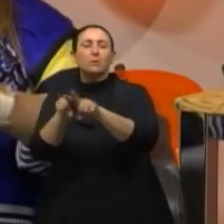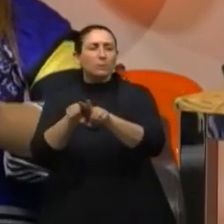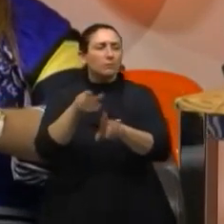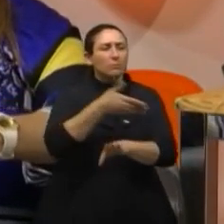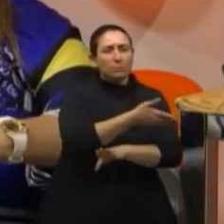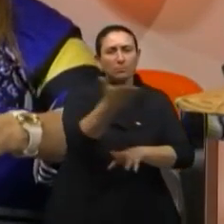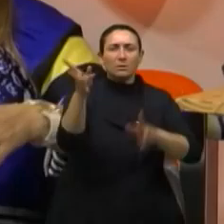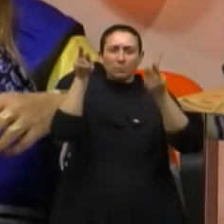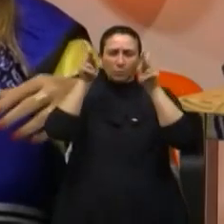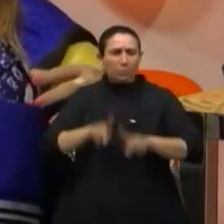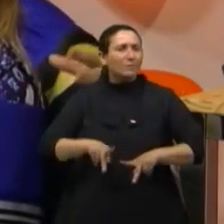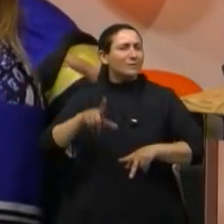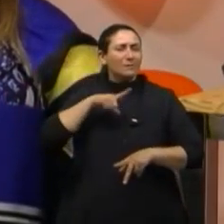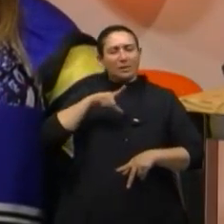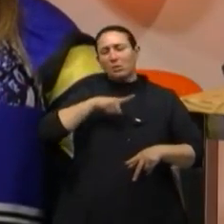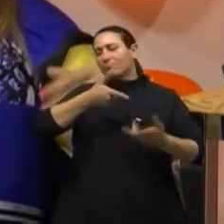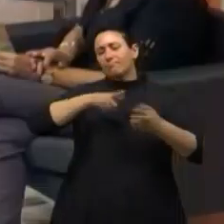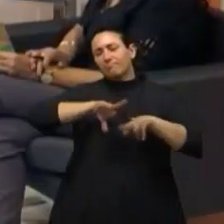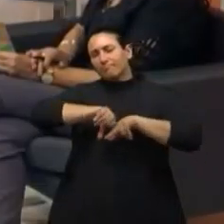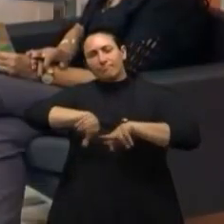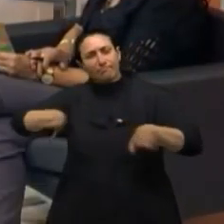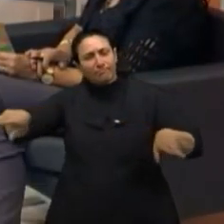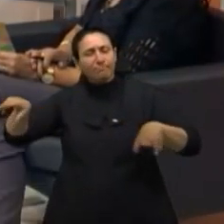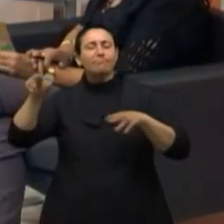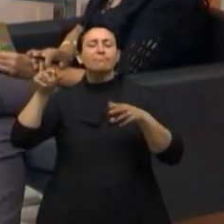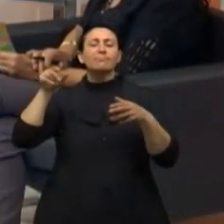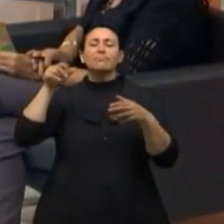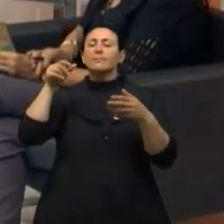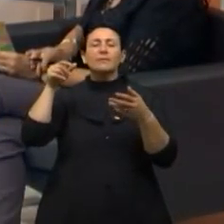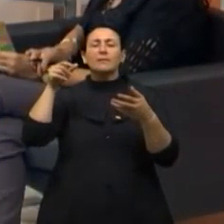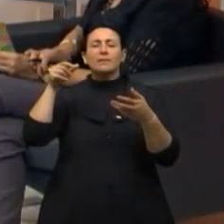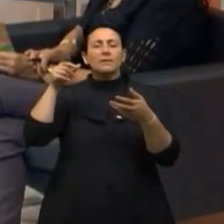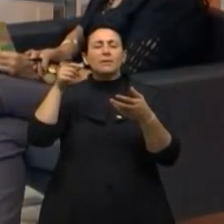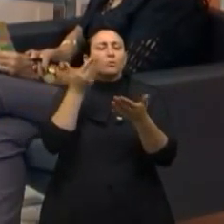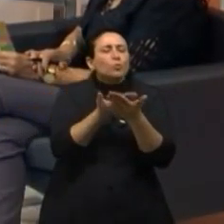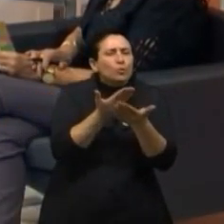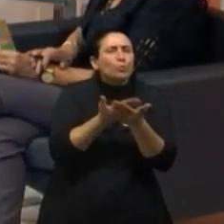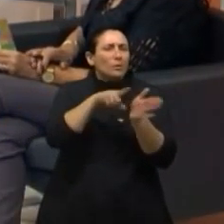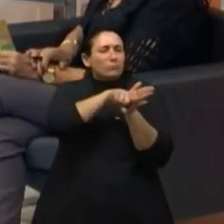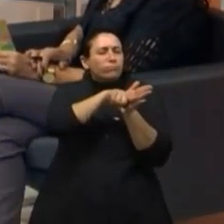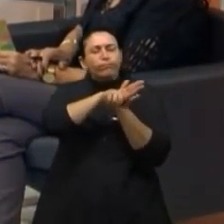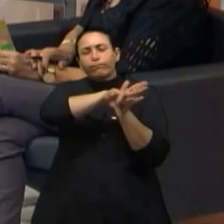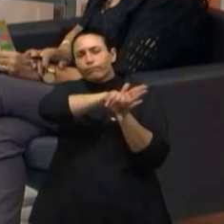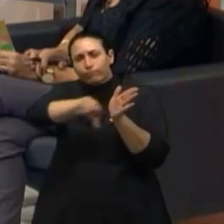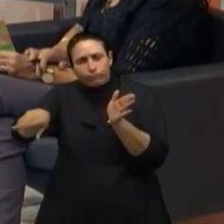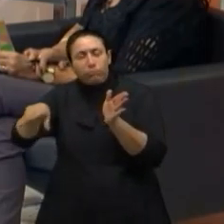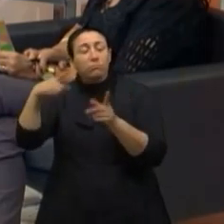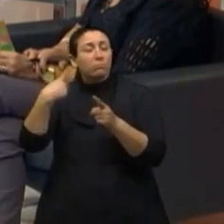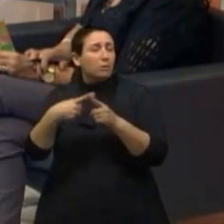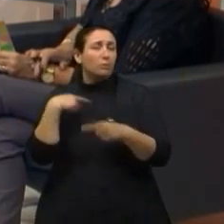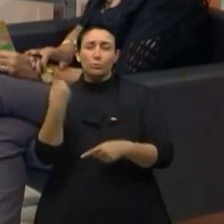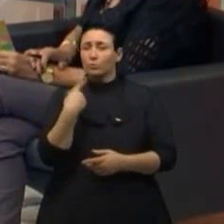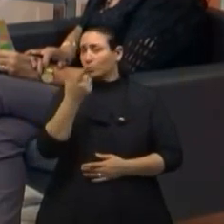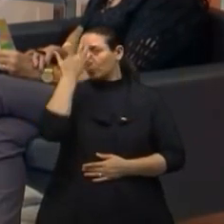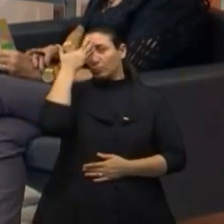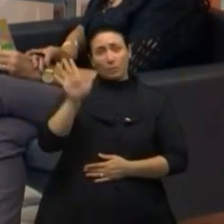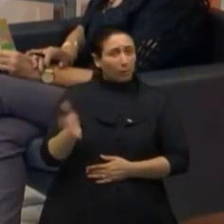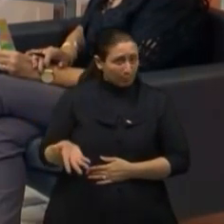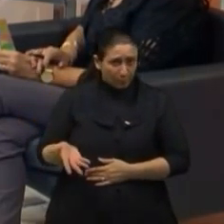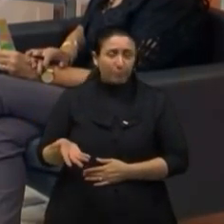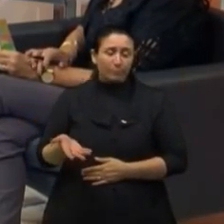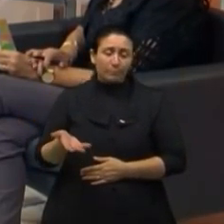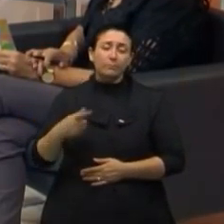tem várias linhas então nó cada vez mais tem que se estudar e cada vez mais a gente vê que a gente não sabe tem que